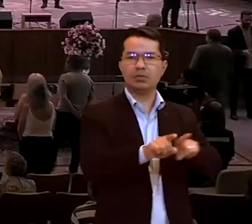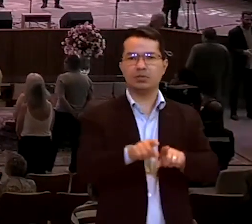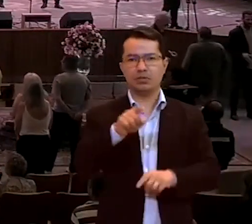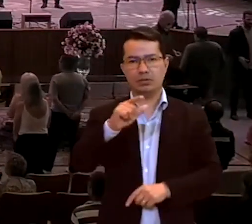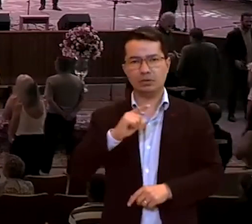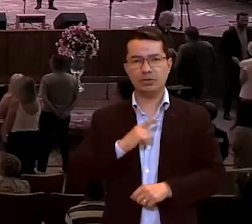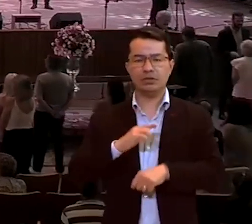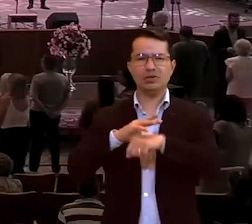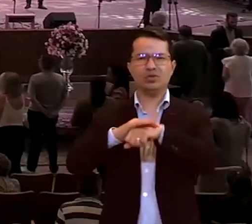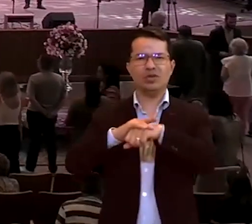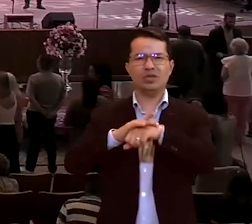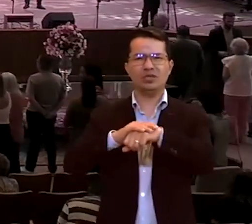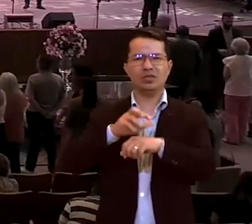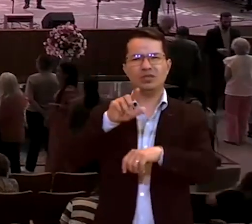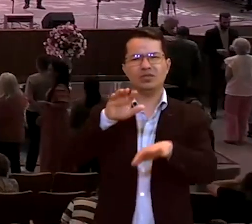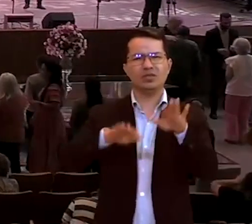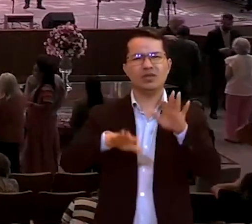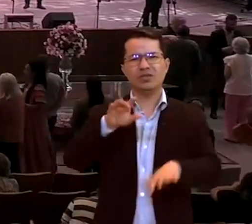você fala assim, pastor,